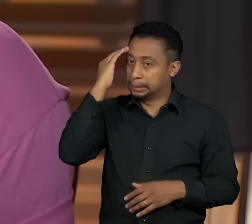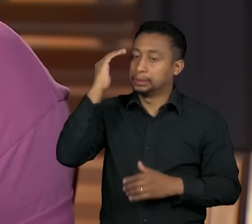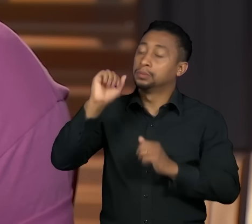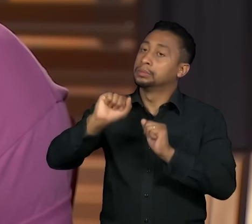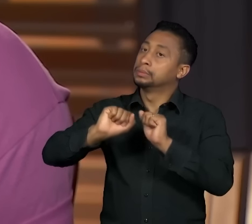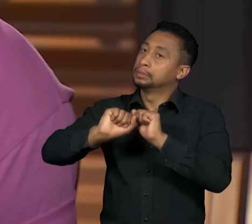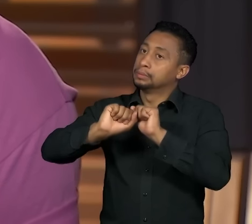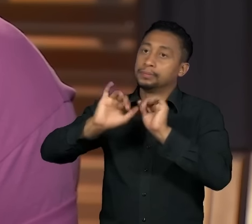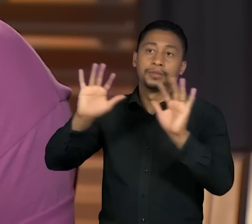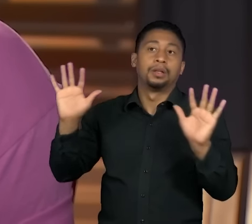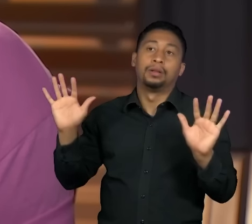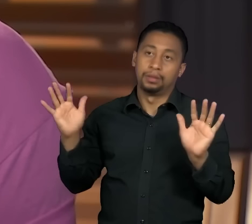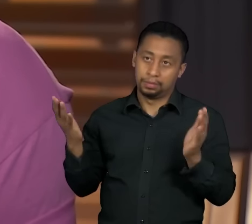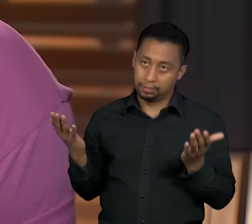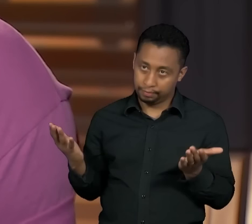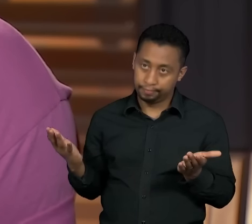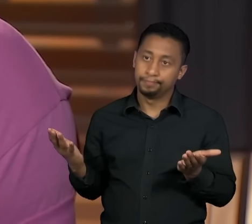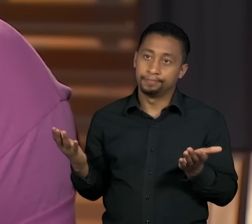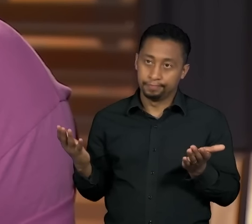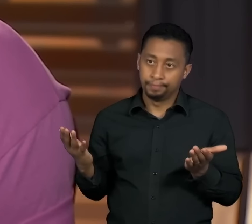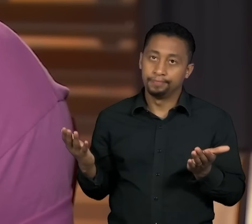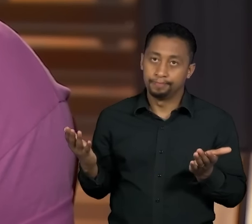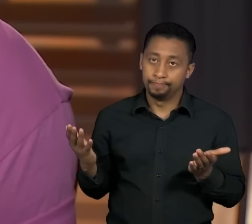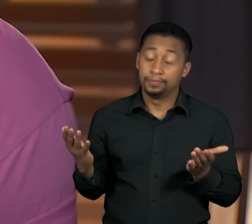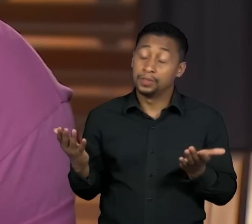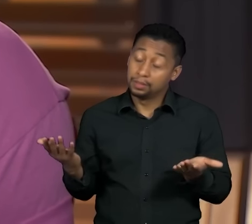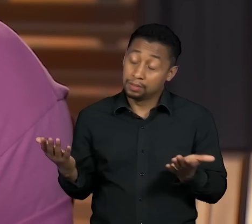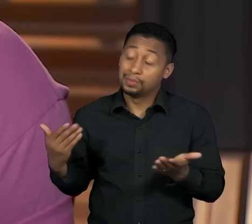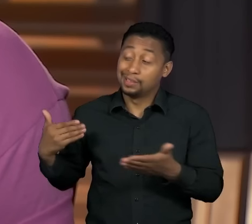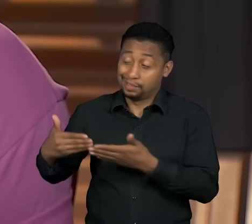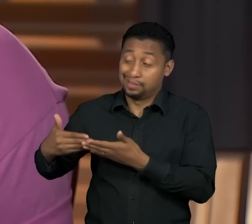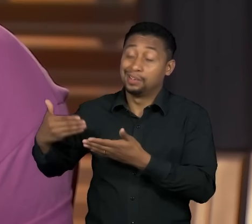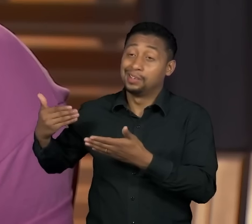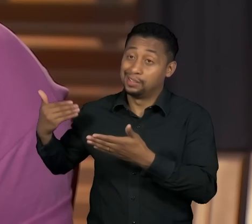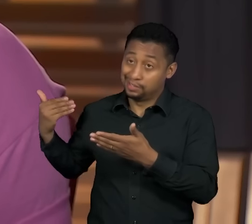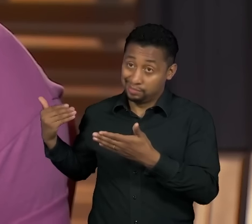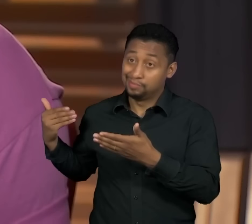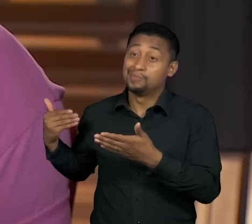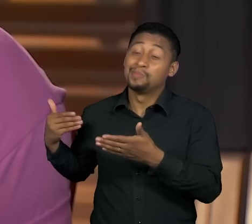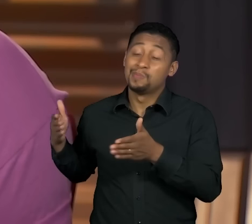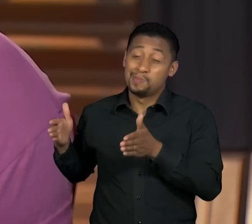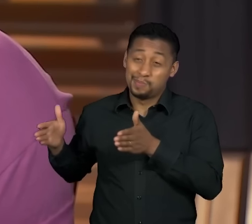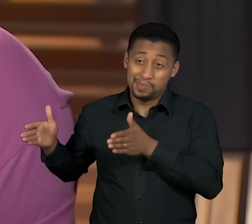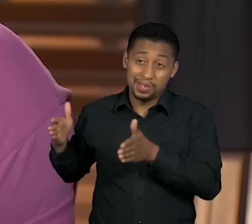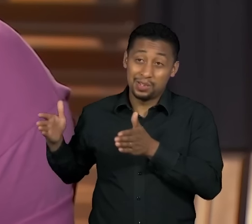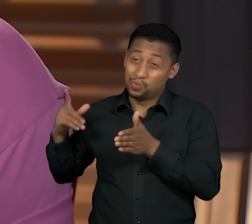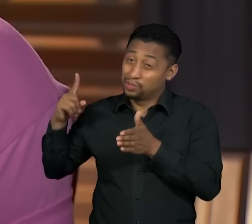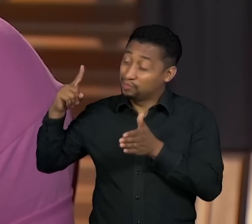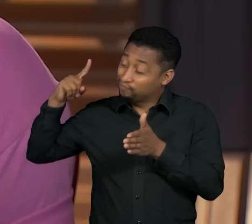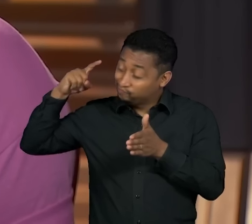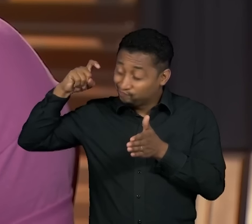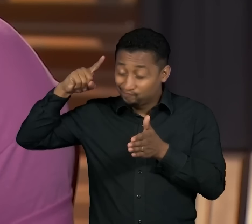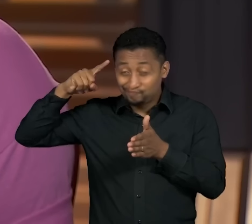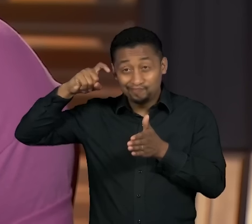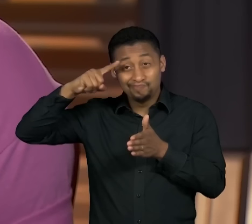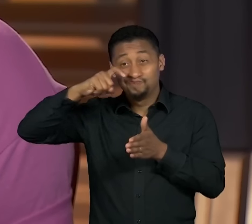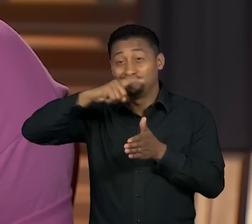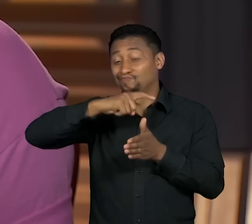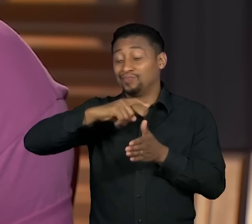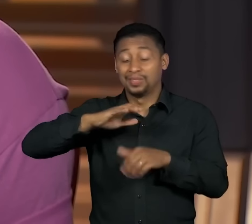muito essencial, que por muito tempo foi uma região extremamente negligenciada. Sim.